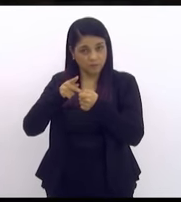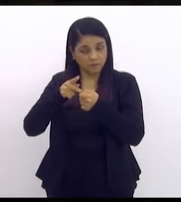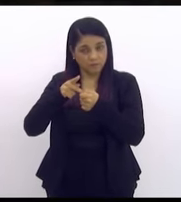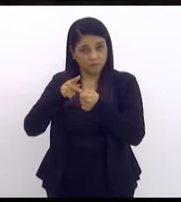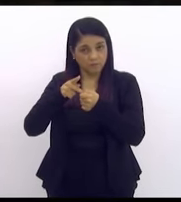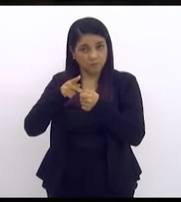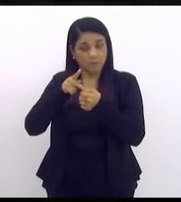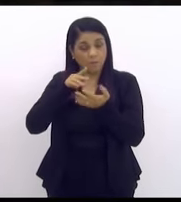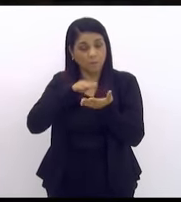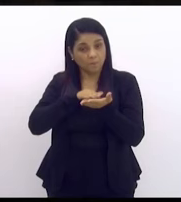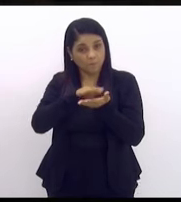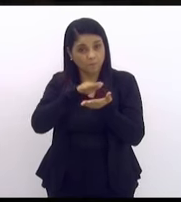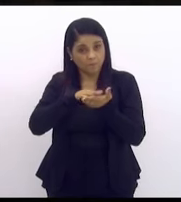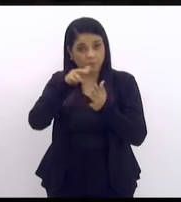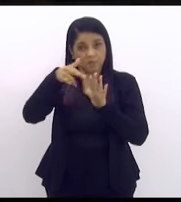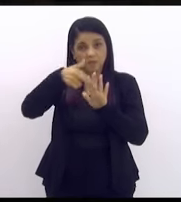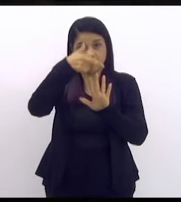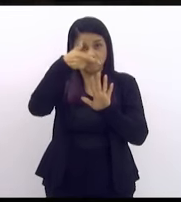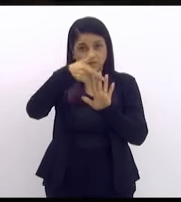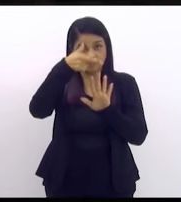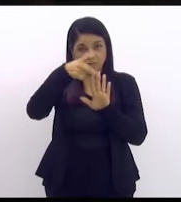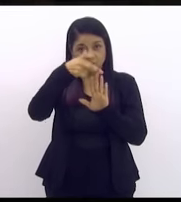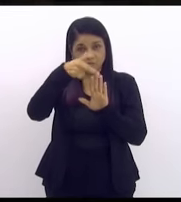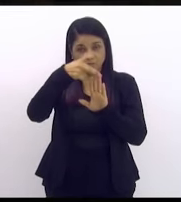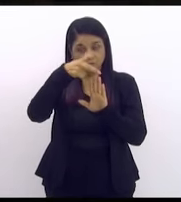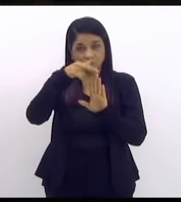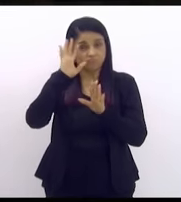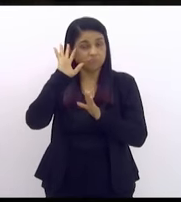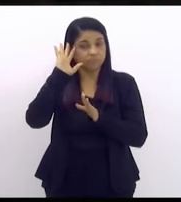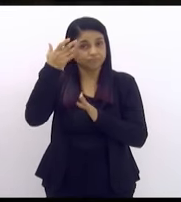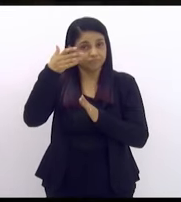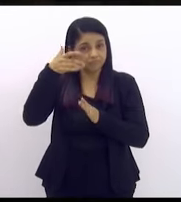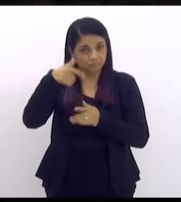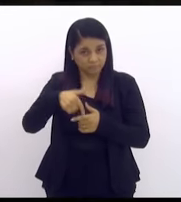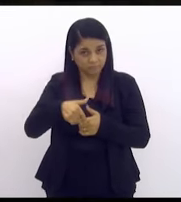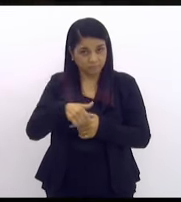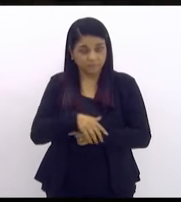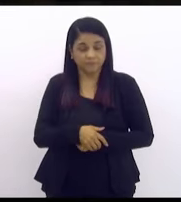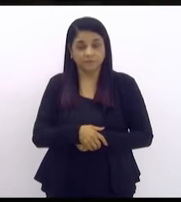publique a resolução definidora